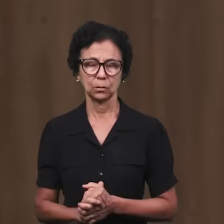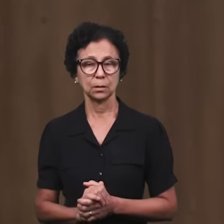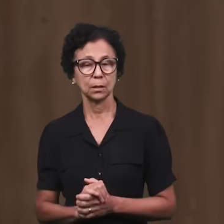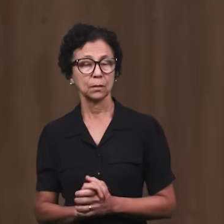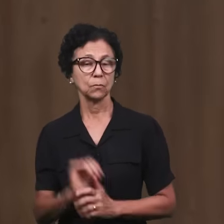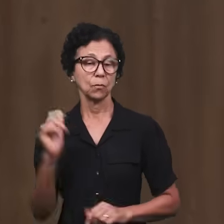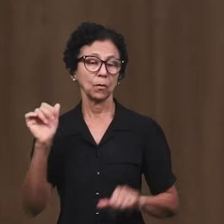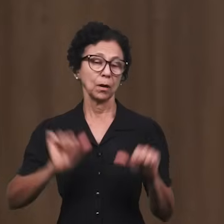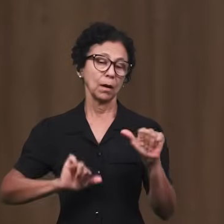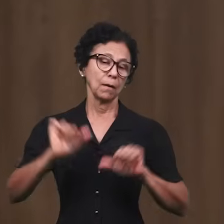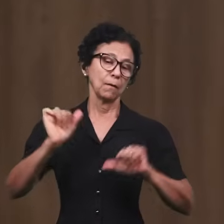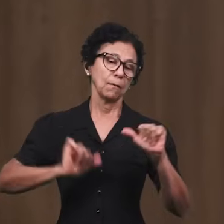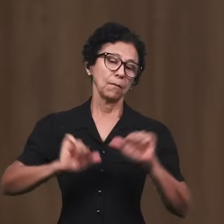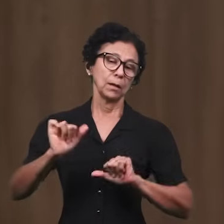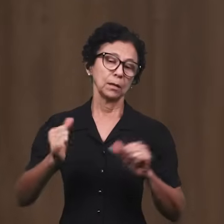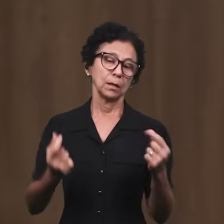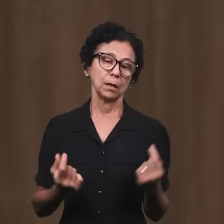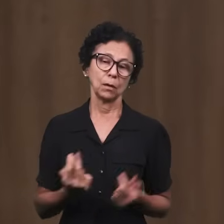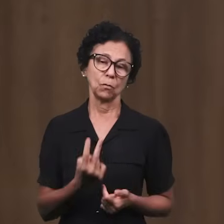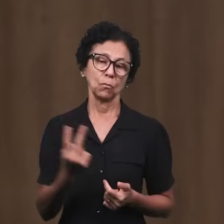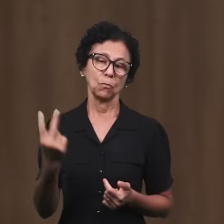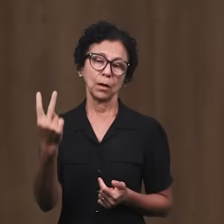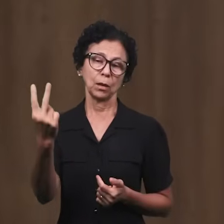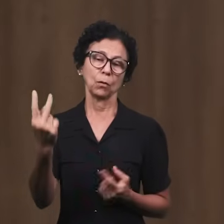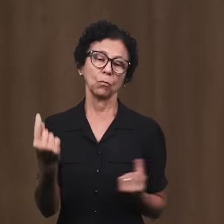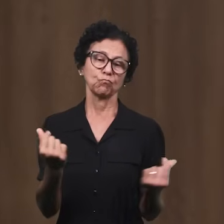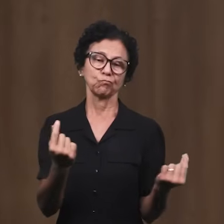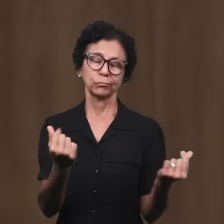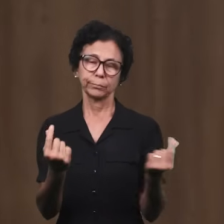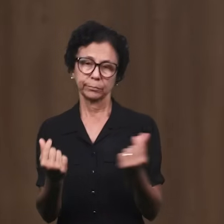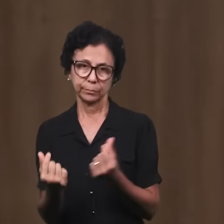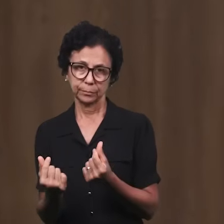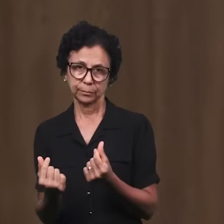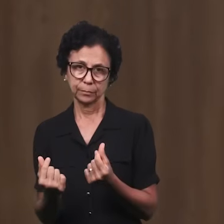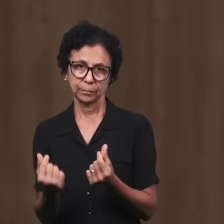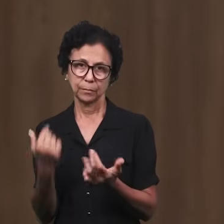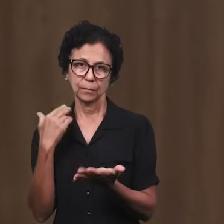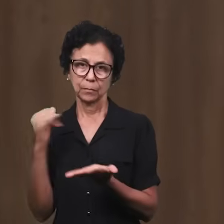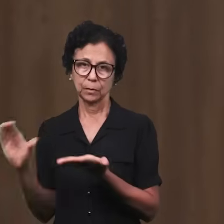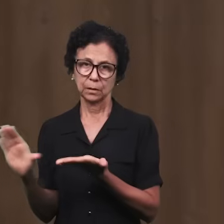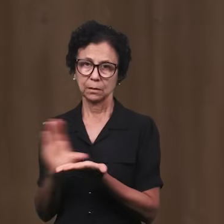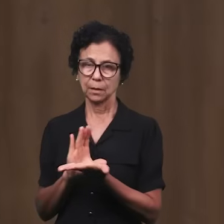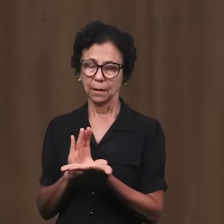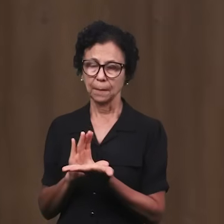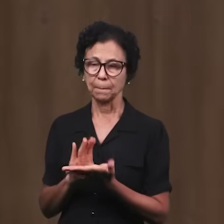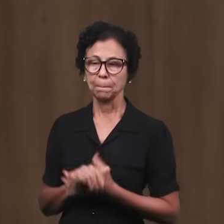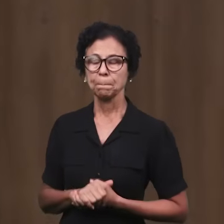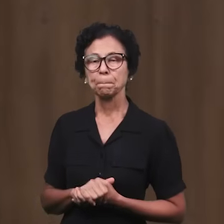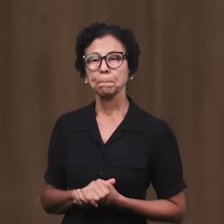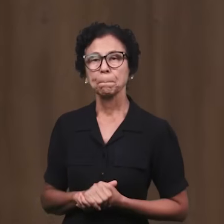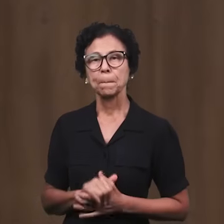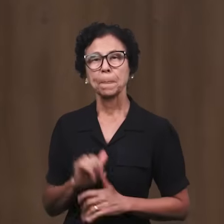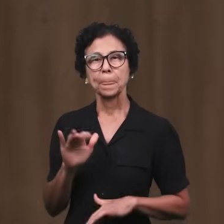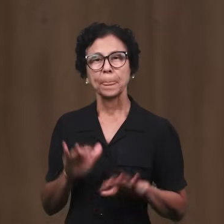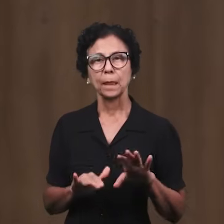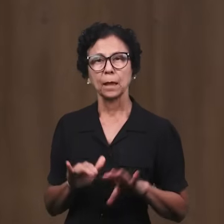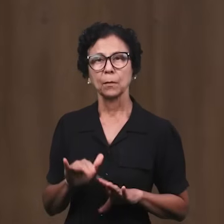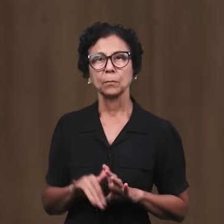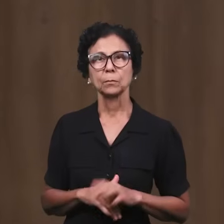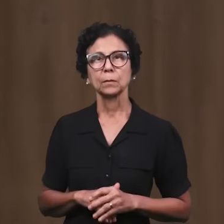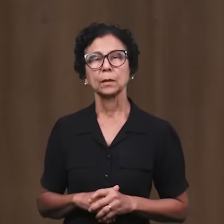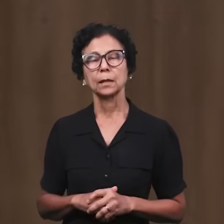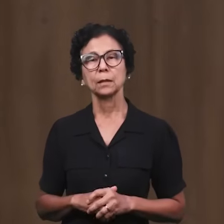dos imóveis no sentido do financiamento. Então, dependendo da faixa salarial